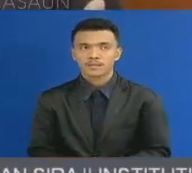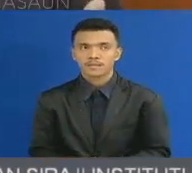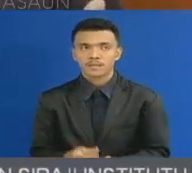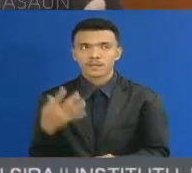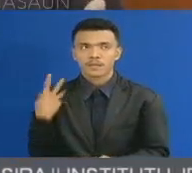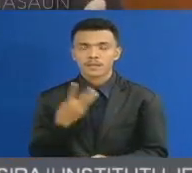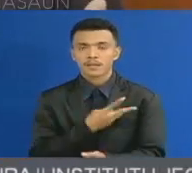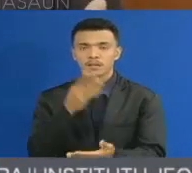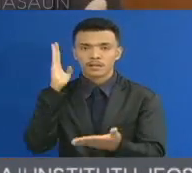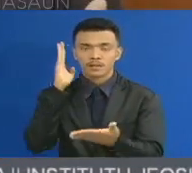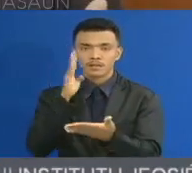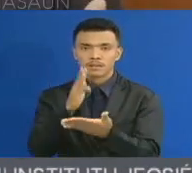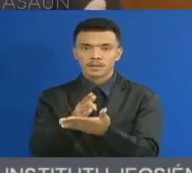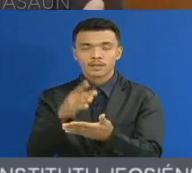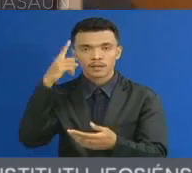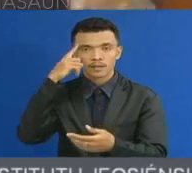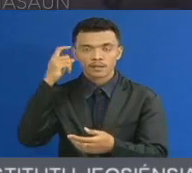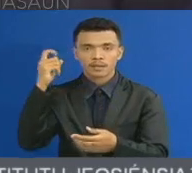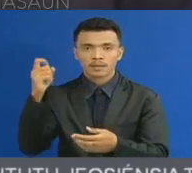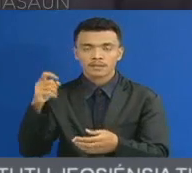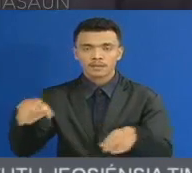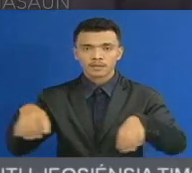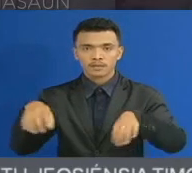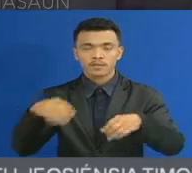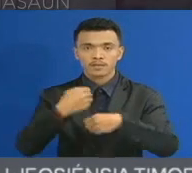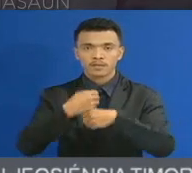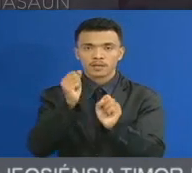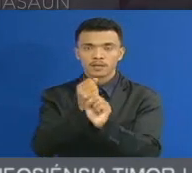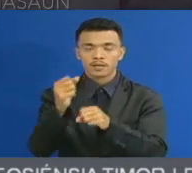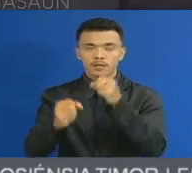cancela. Cancela também o projeto de